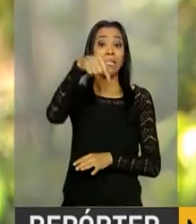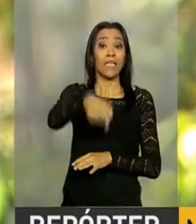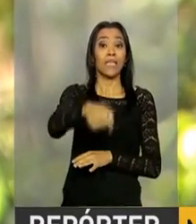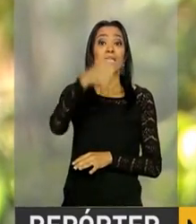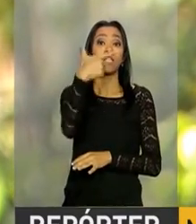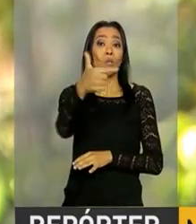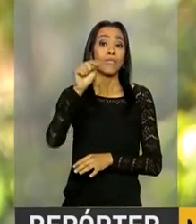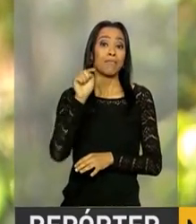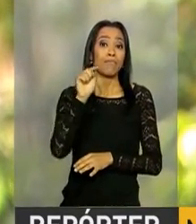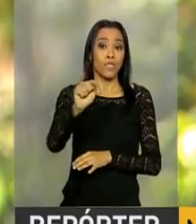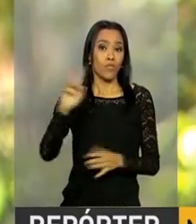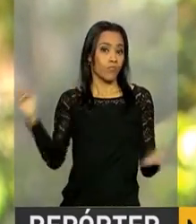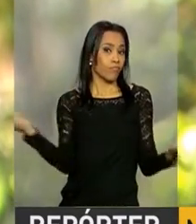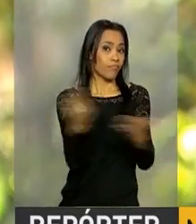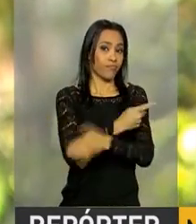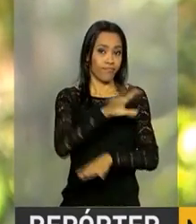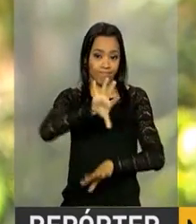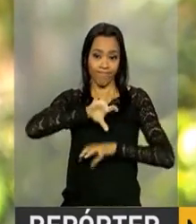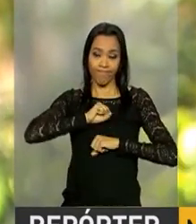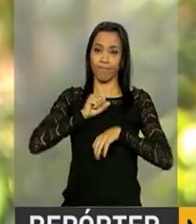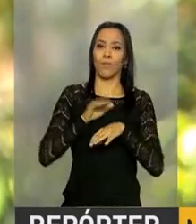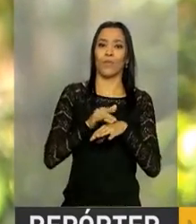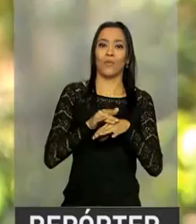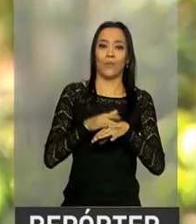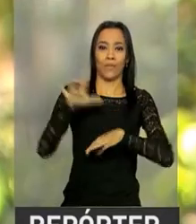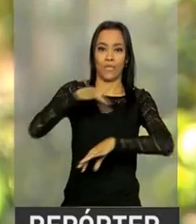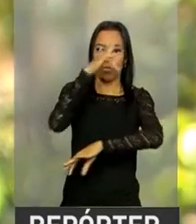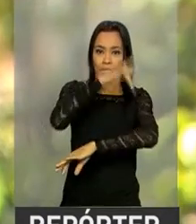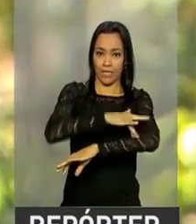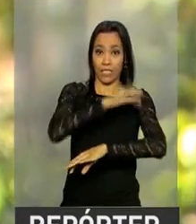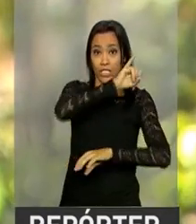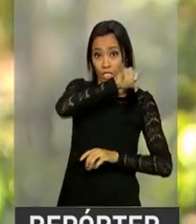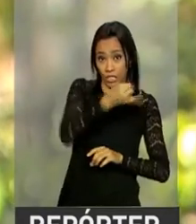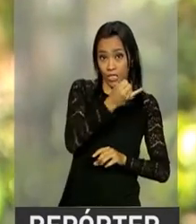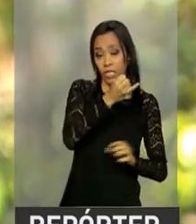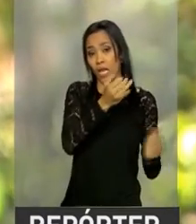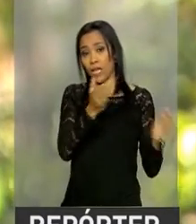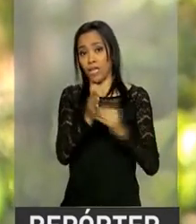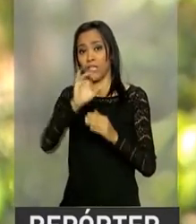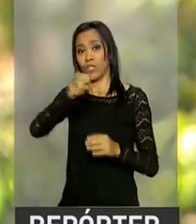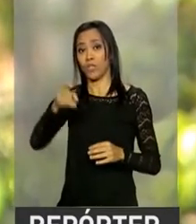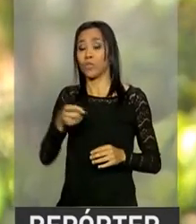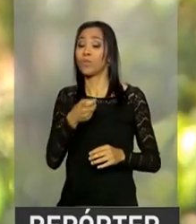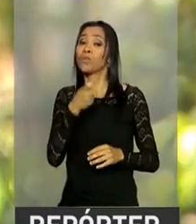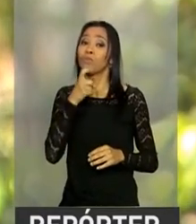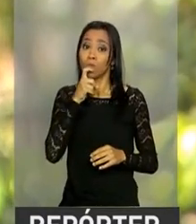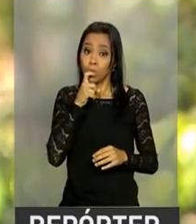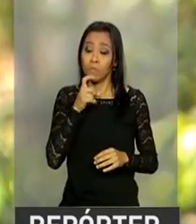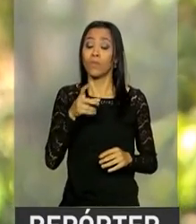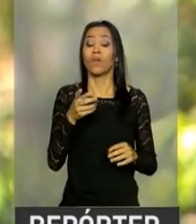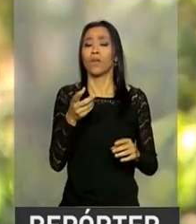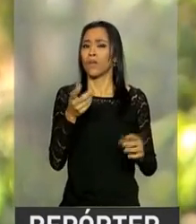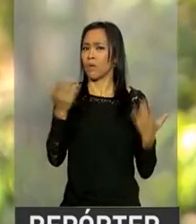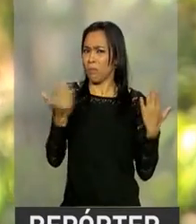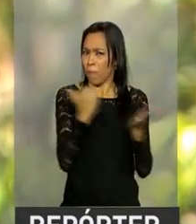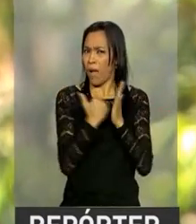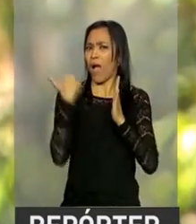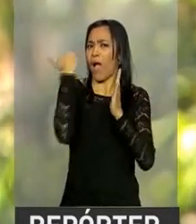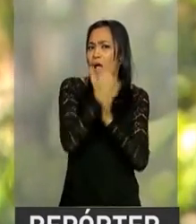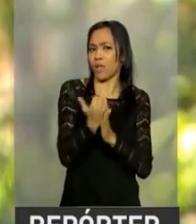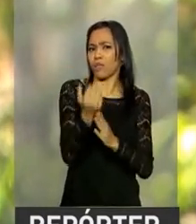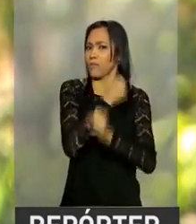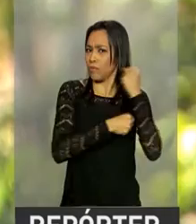72 mil casos de dengue entre janeiro e julho deste ano, 12 mil a mais que no mesmo período do ano passado.